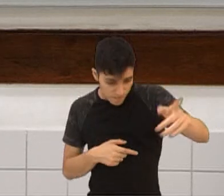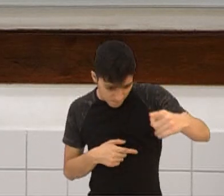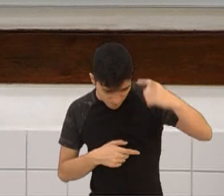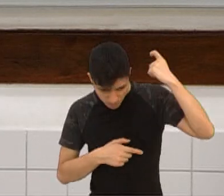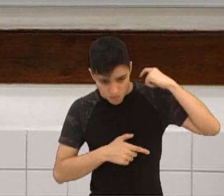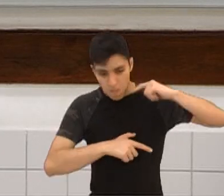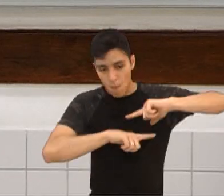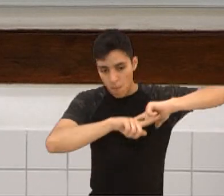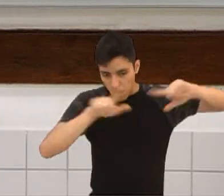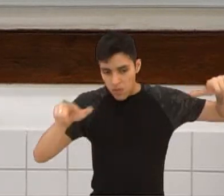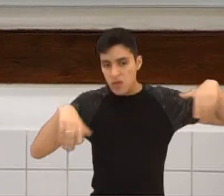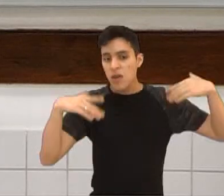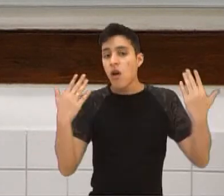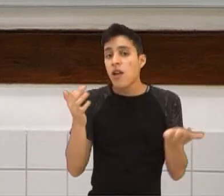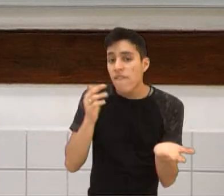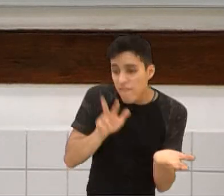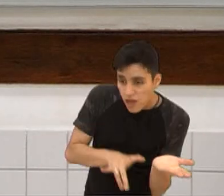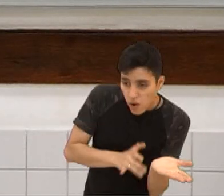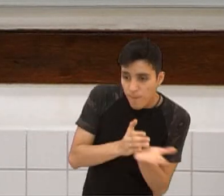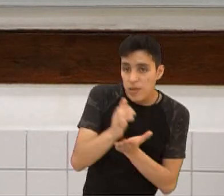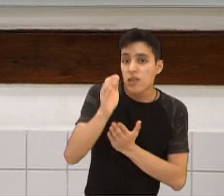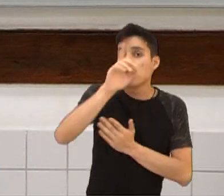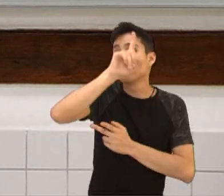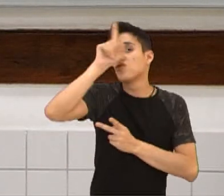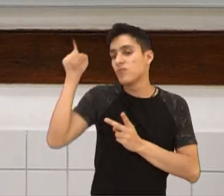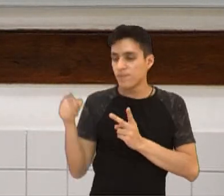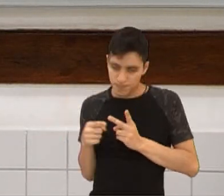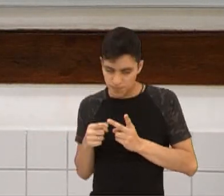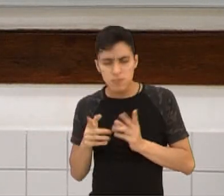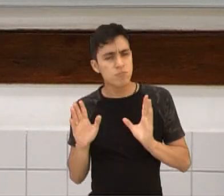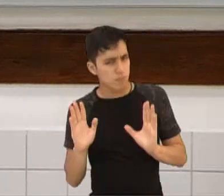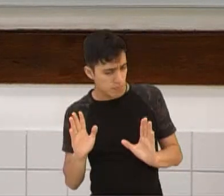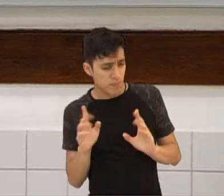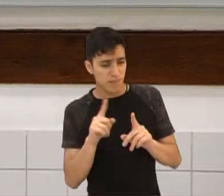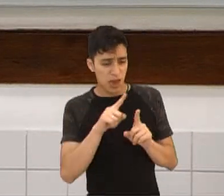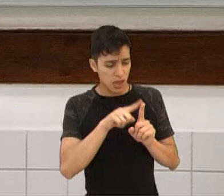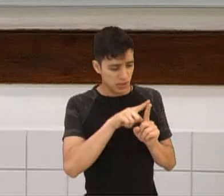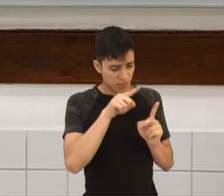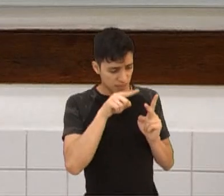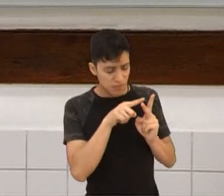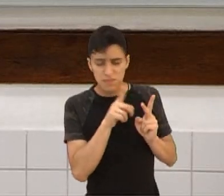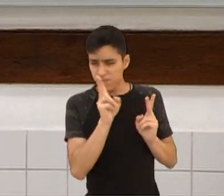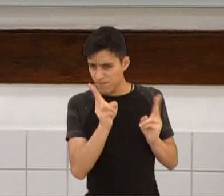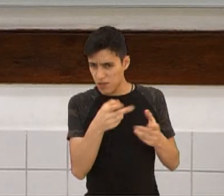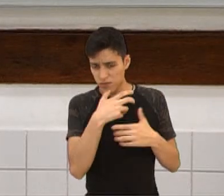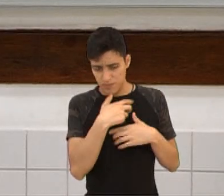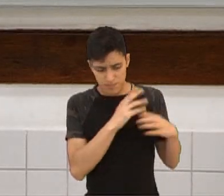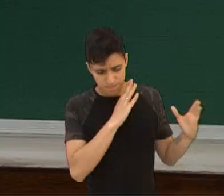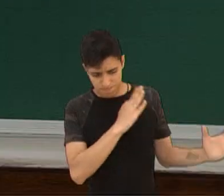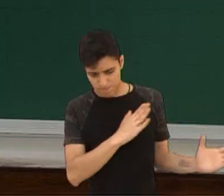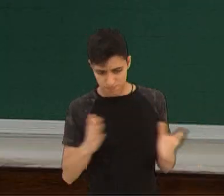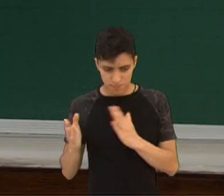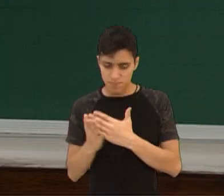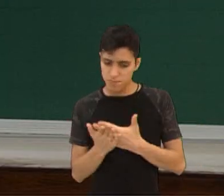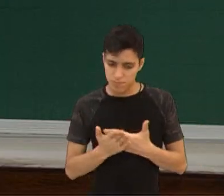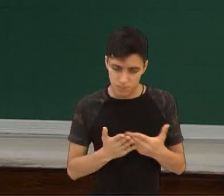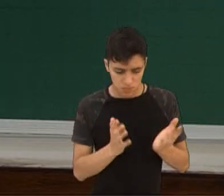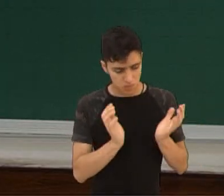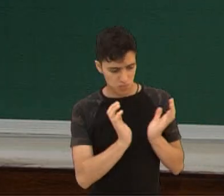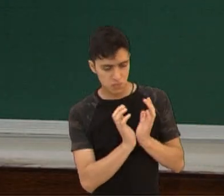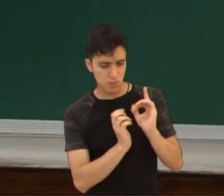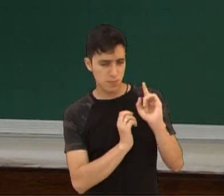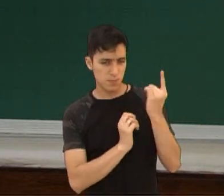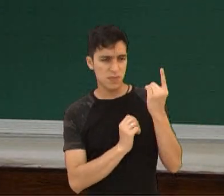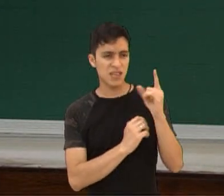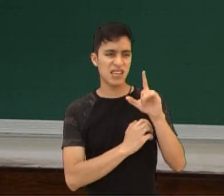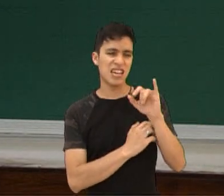ecológica secundária. Tanto a primária quanto a secundária, elas passam pelas mesmas etapas. Olha só, começa lá com as espécies pioneiras, que geralmente